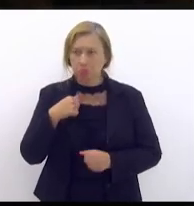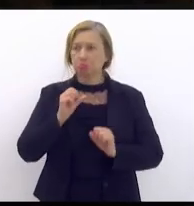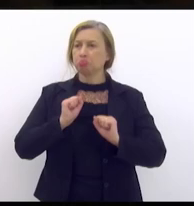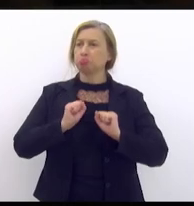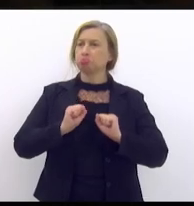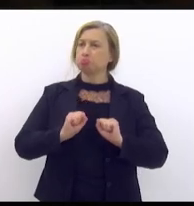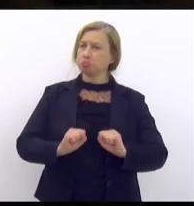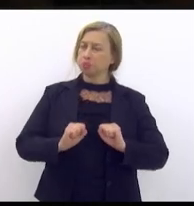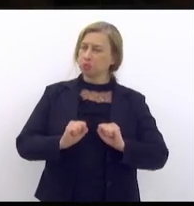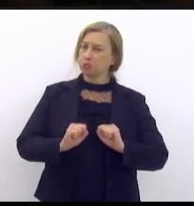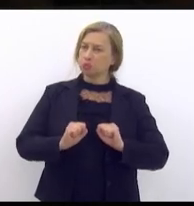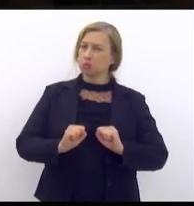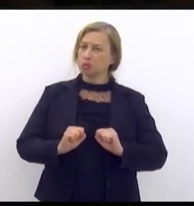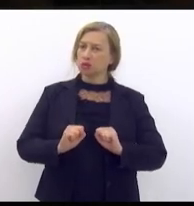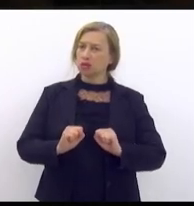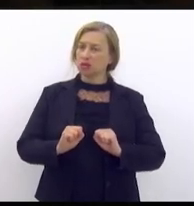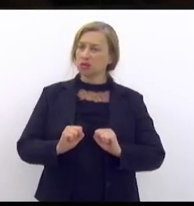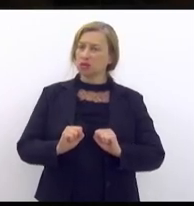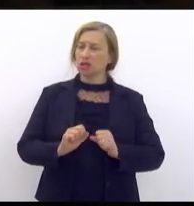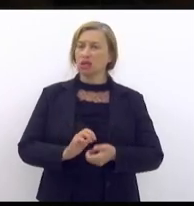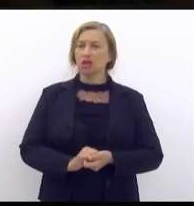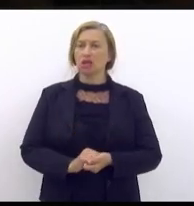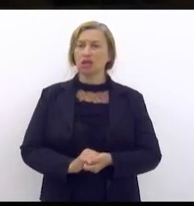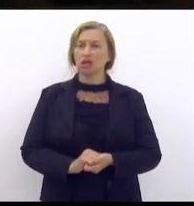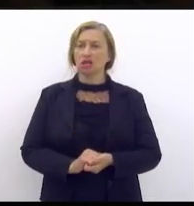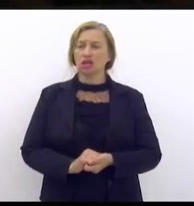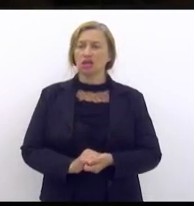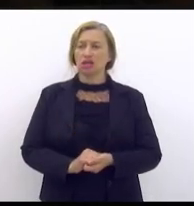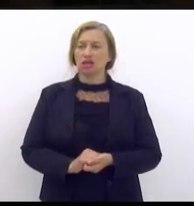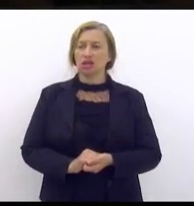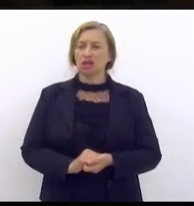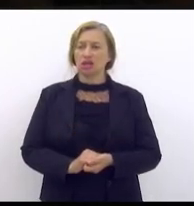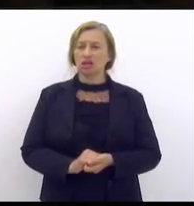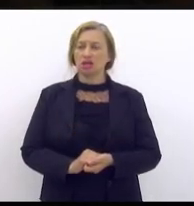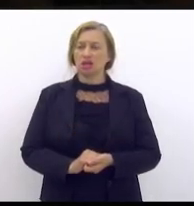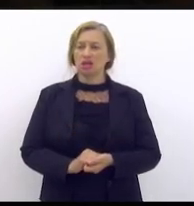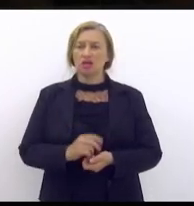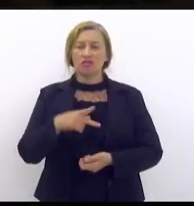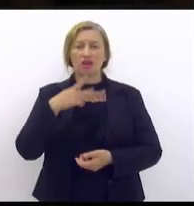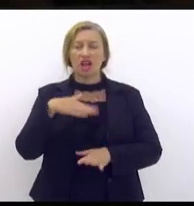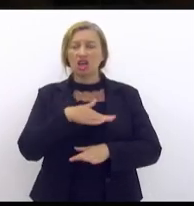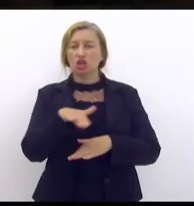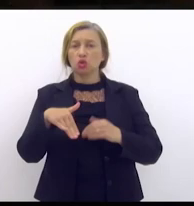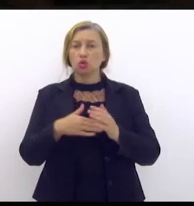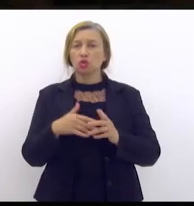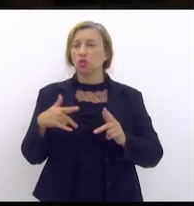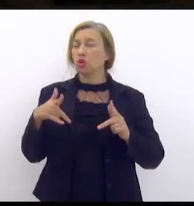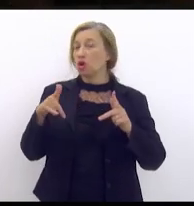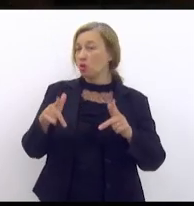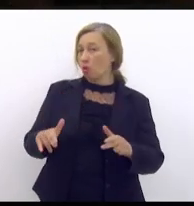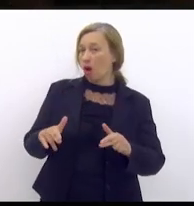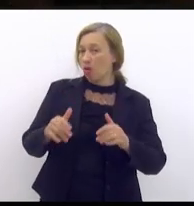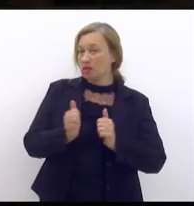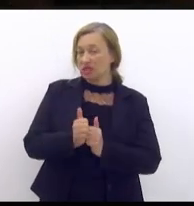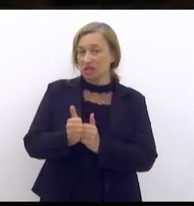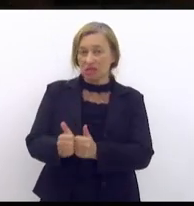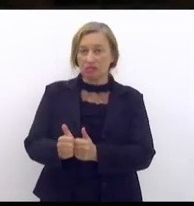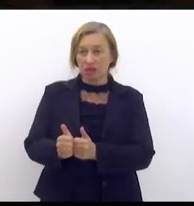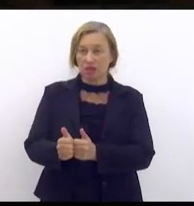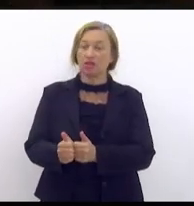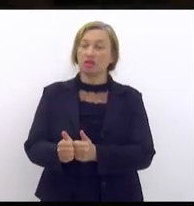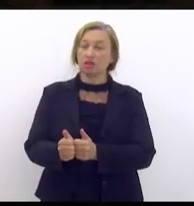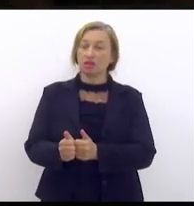poderia querer fazer tal generalização de dizer que segmentos